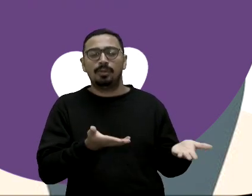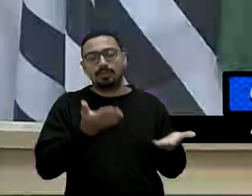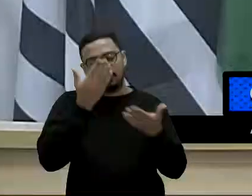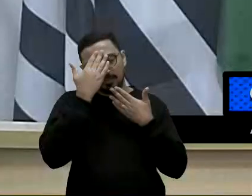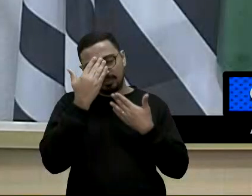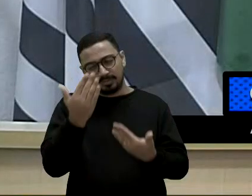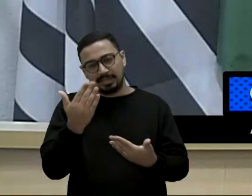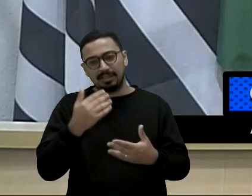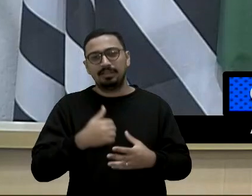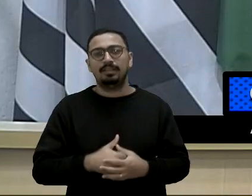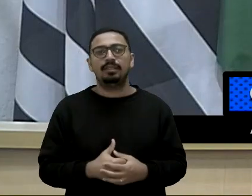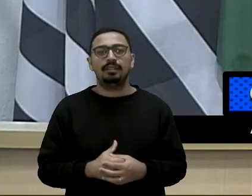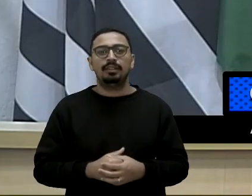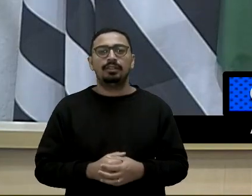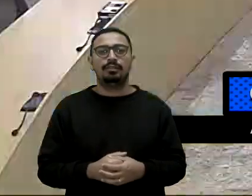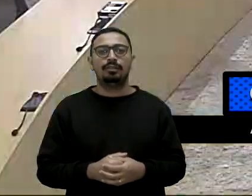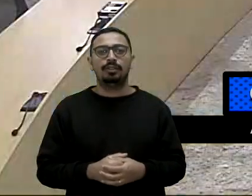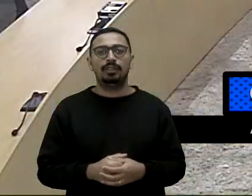Muito